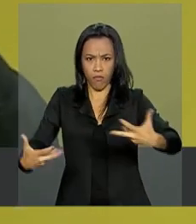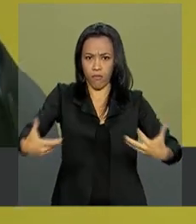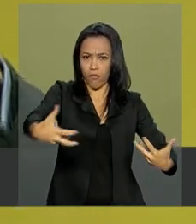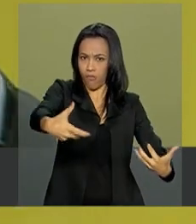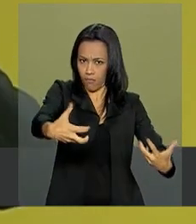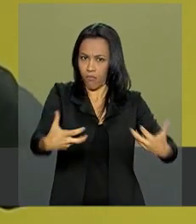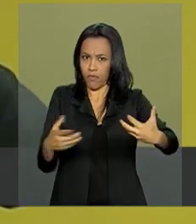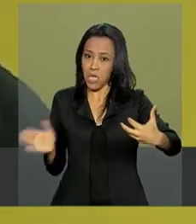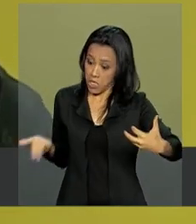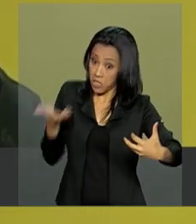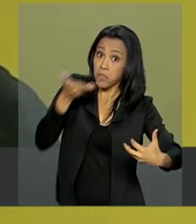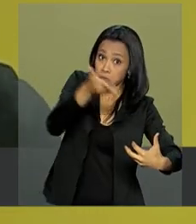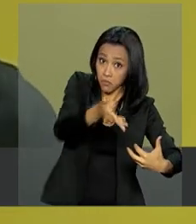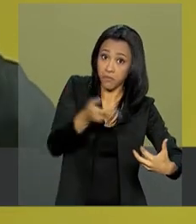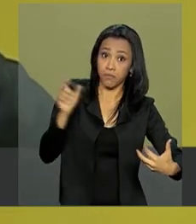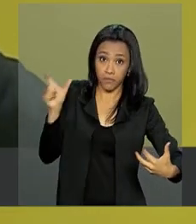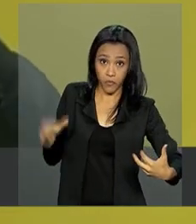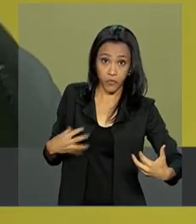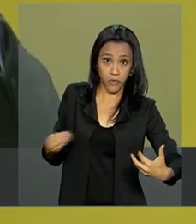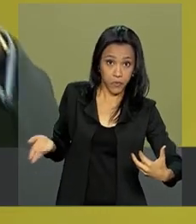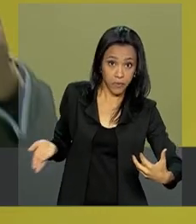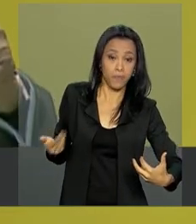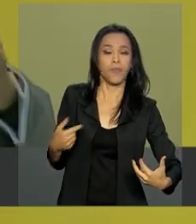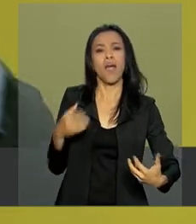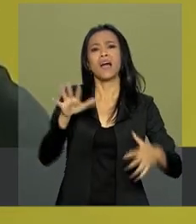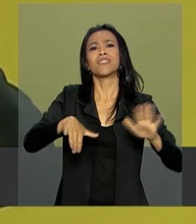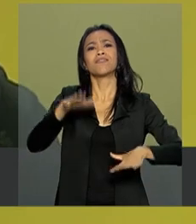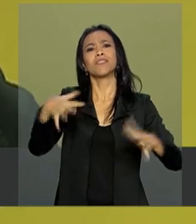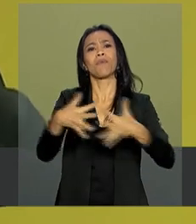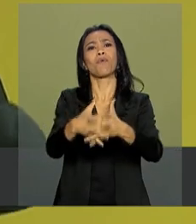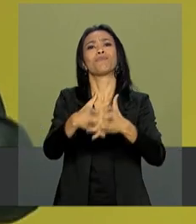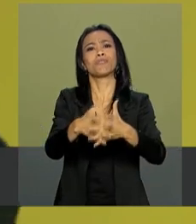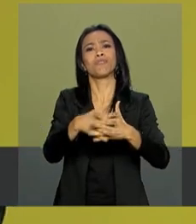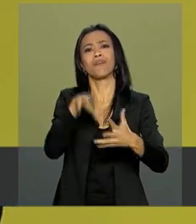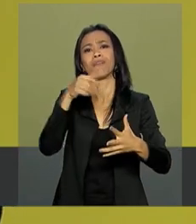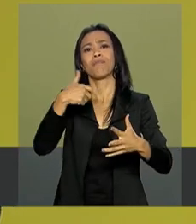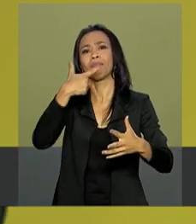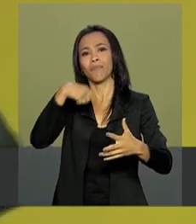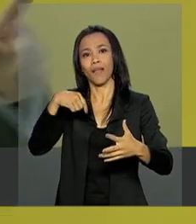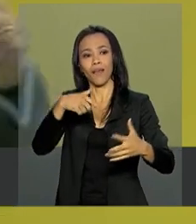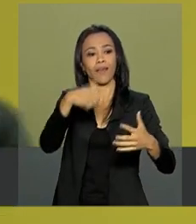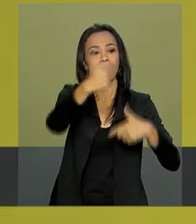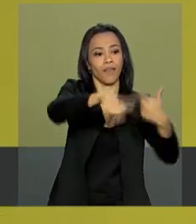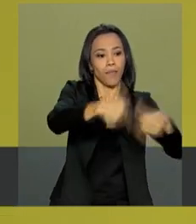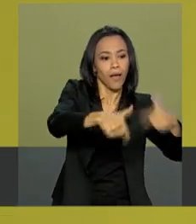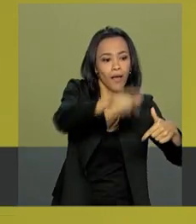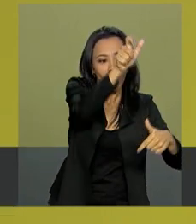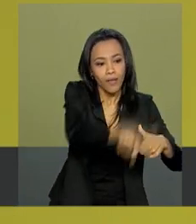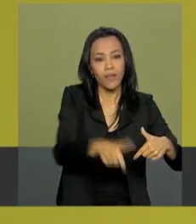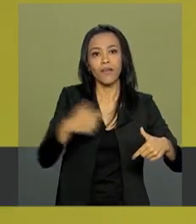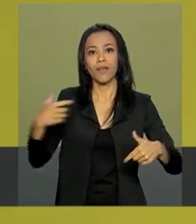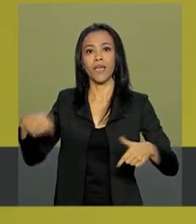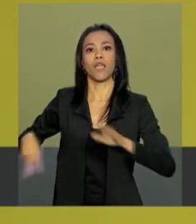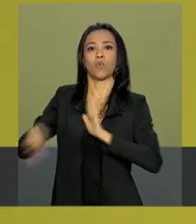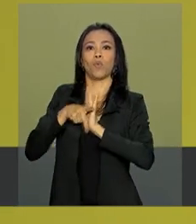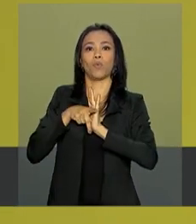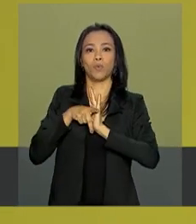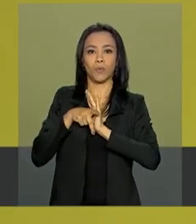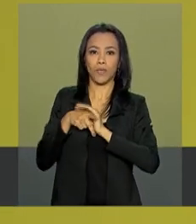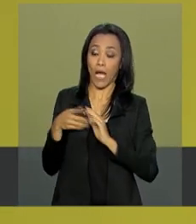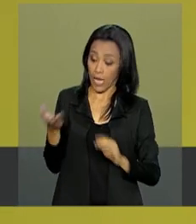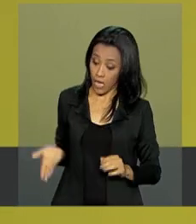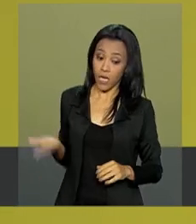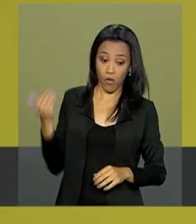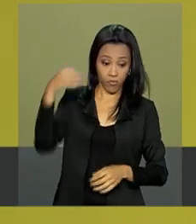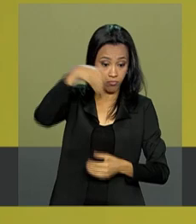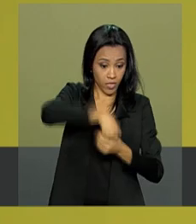uma confusão entre o trabalhador e o proprietário. E ele me disse, olha, vamos colher algodão aqui, o senhor sobe aqui e